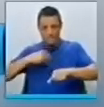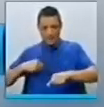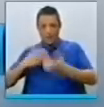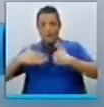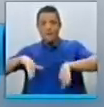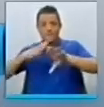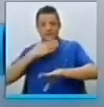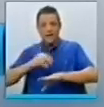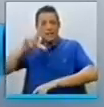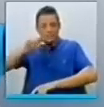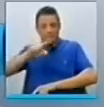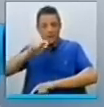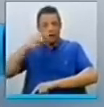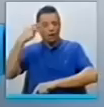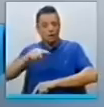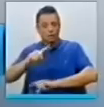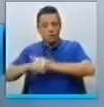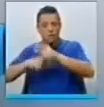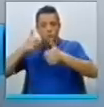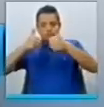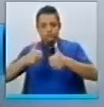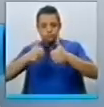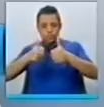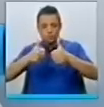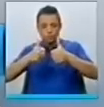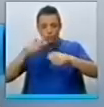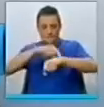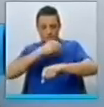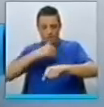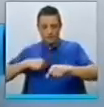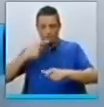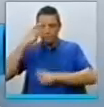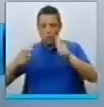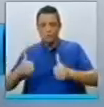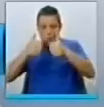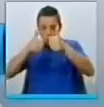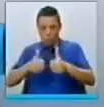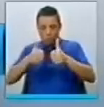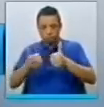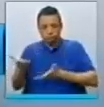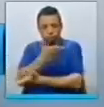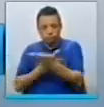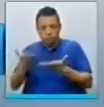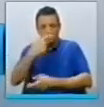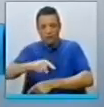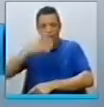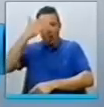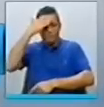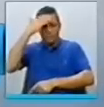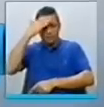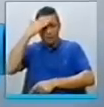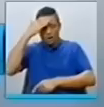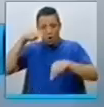fundamentalmente também que eles sejam bons bons clínicos boas pessoas e humanamente competentes naquilo que é